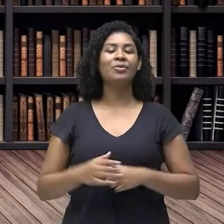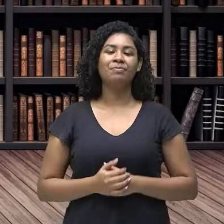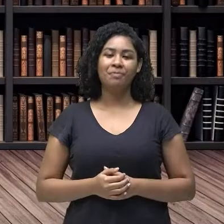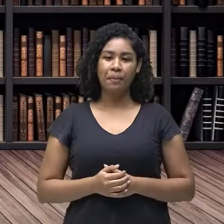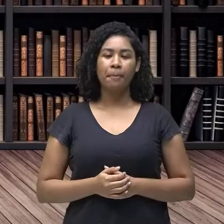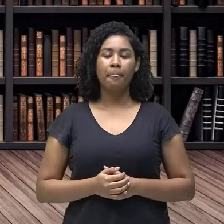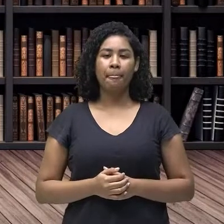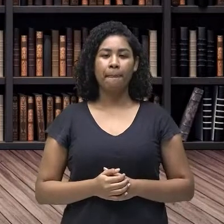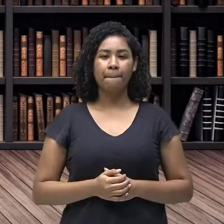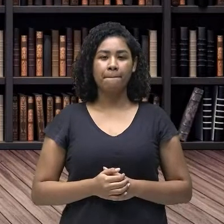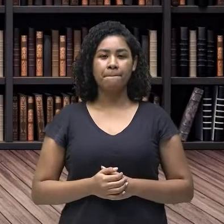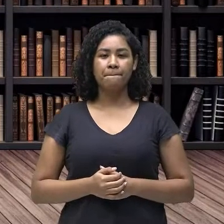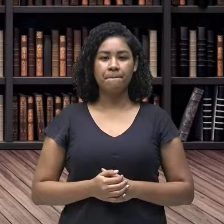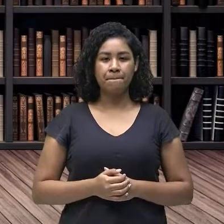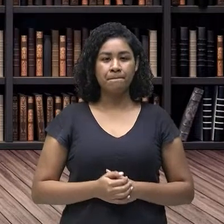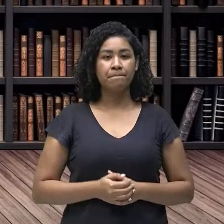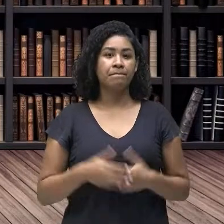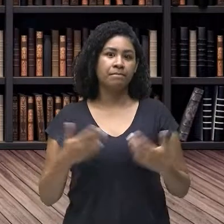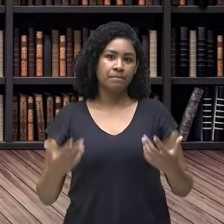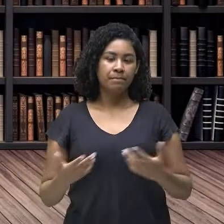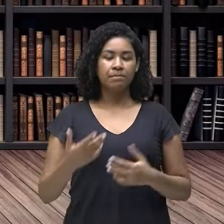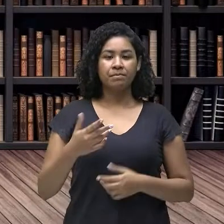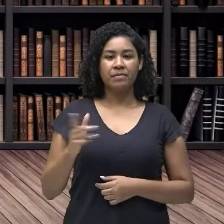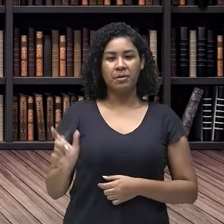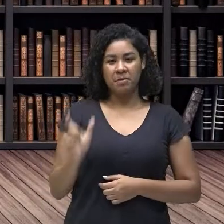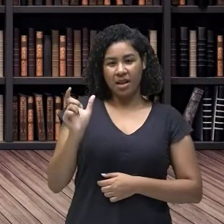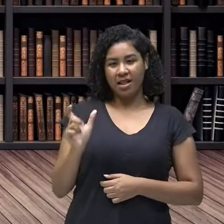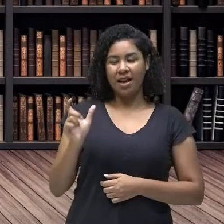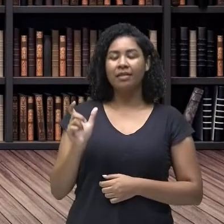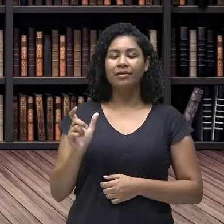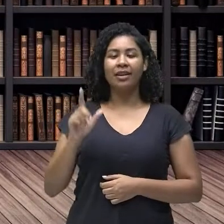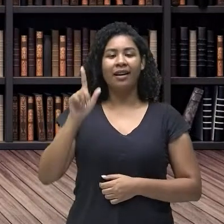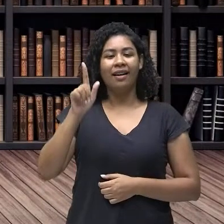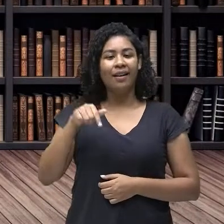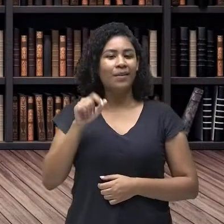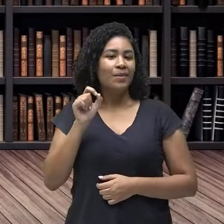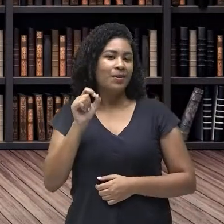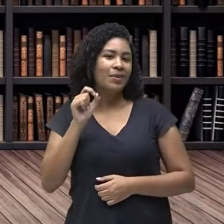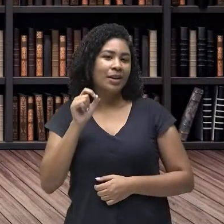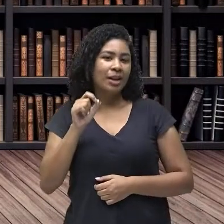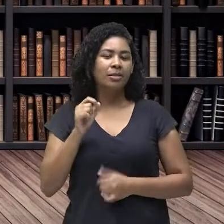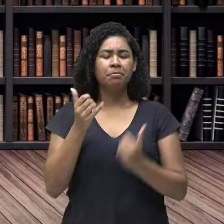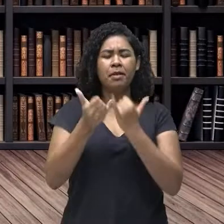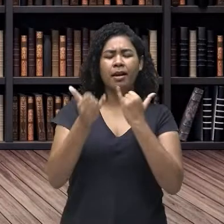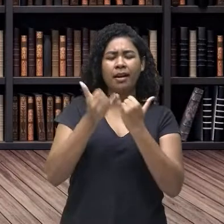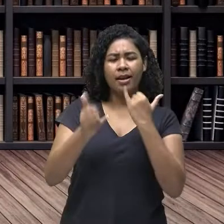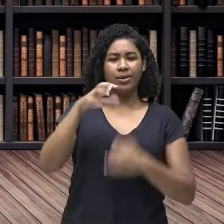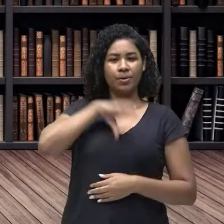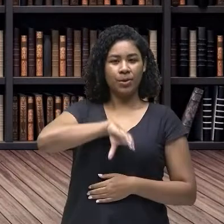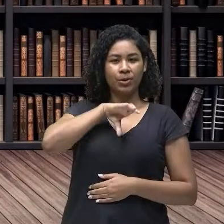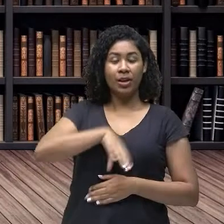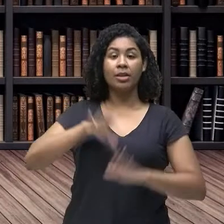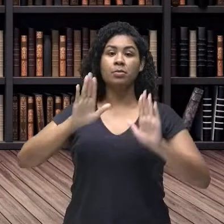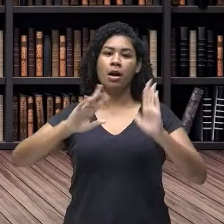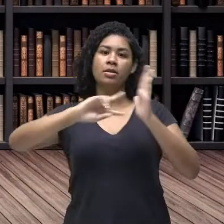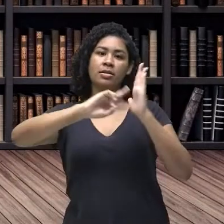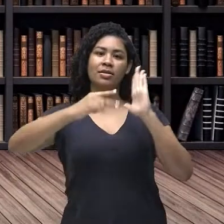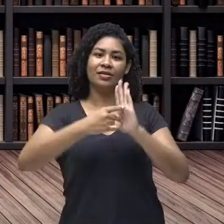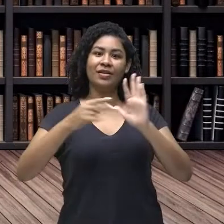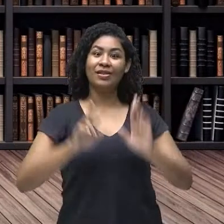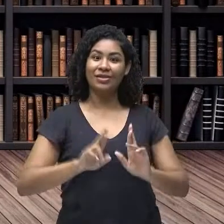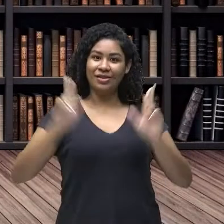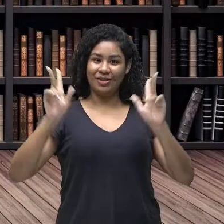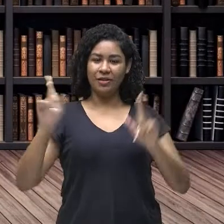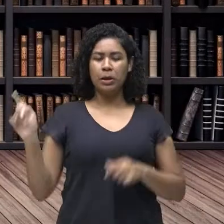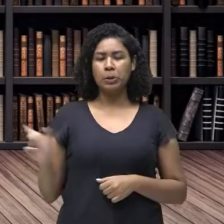quê? É um falso cognato. Ou um false friend, né? Um falso amigo. Porque eu olho, eu acho que é alguma